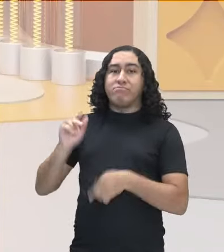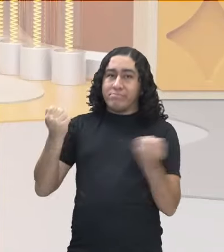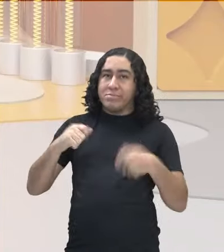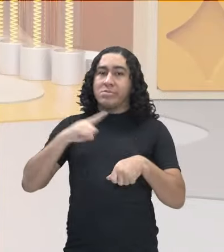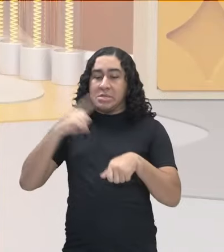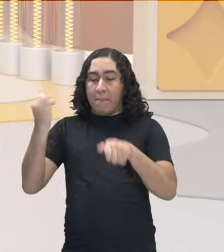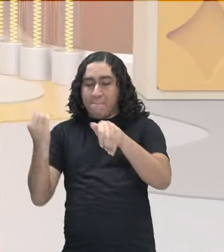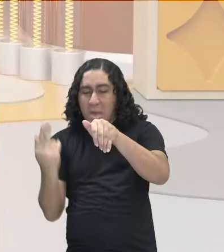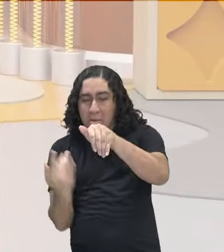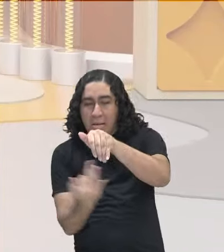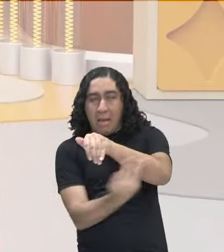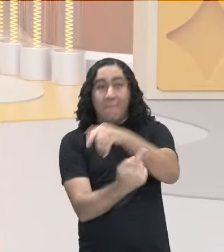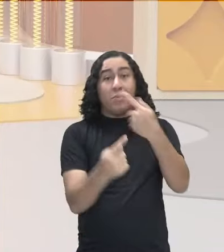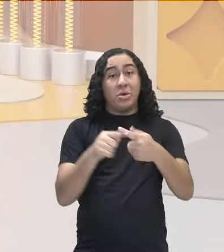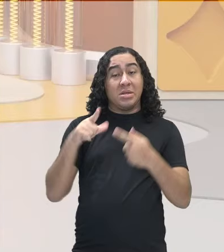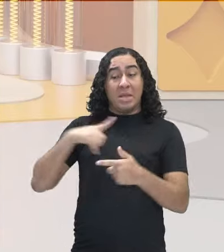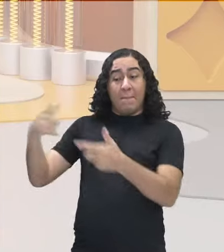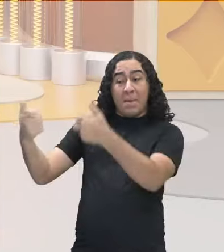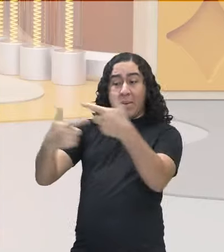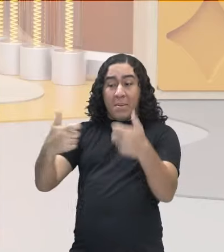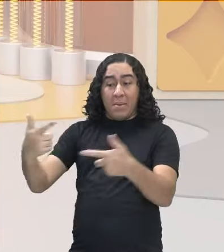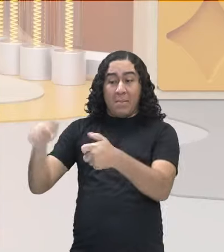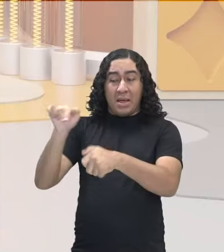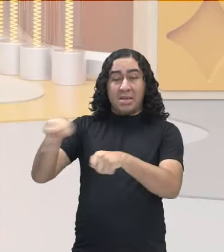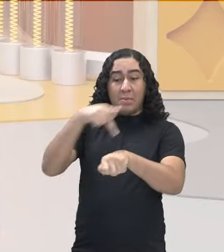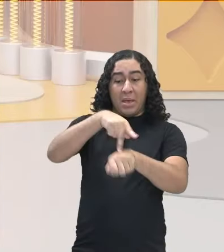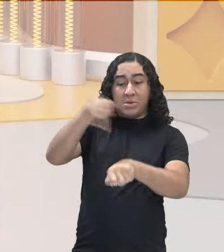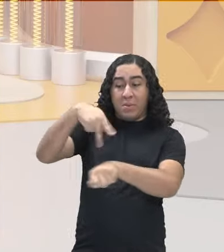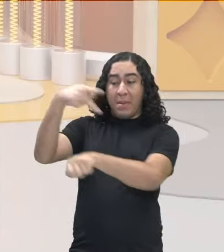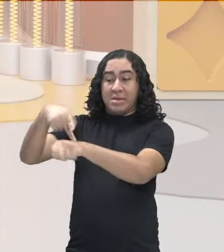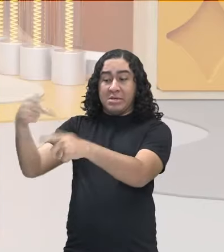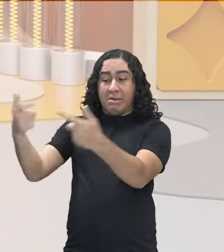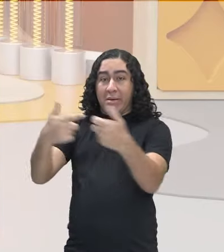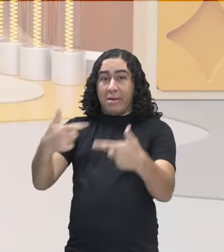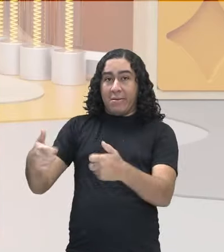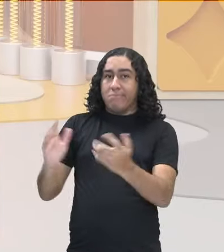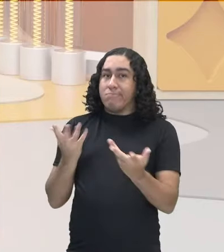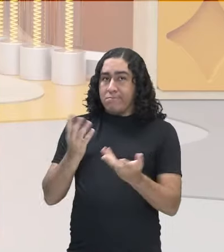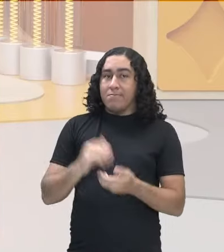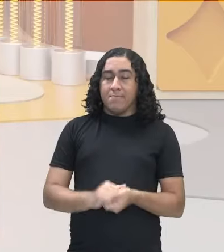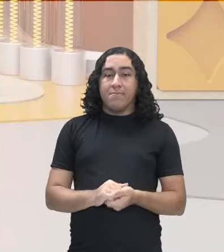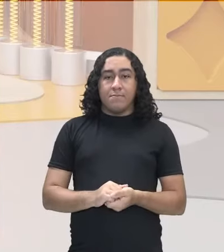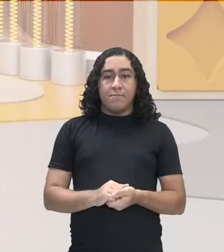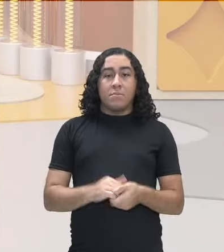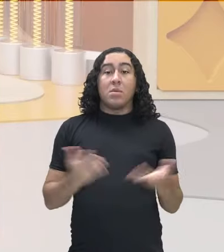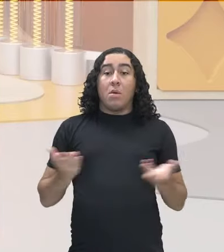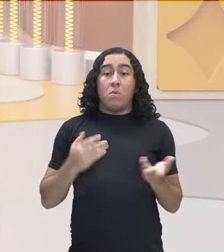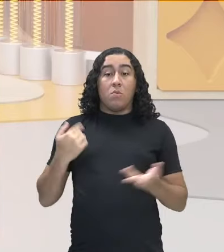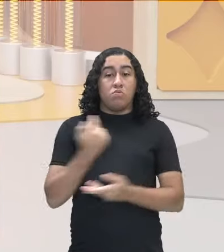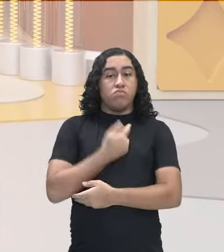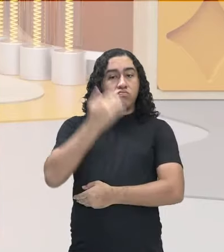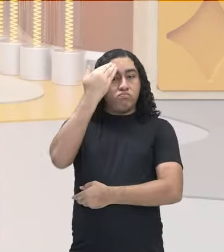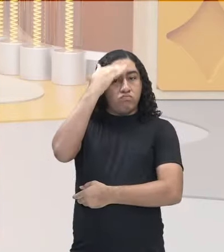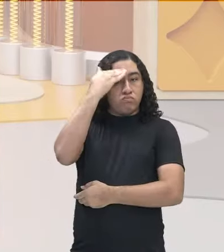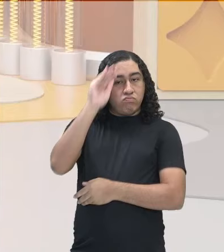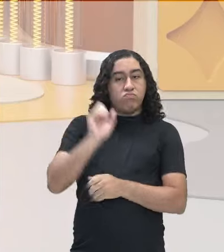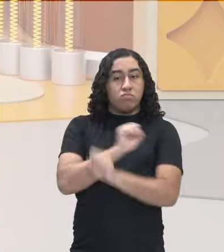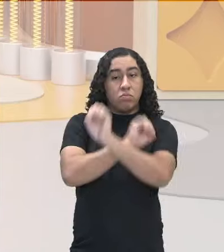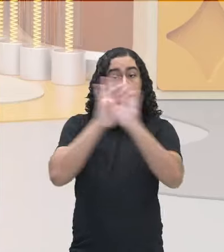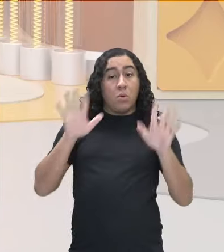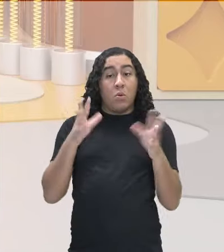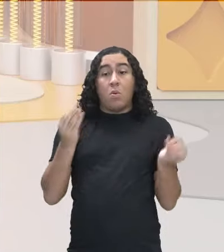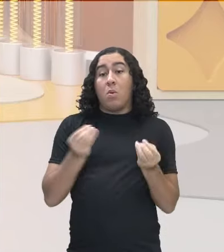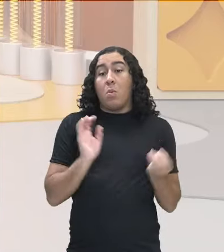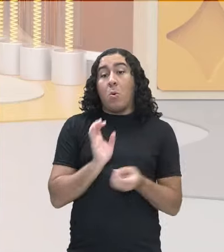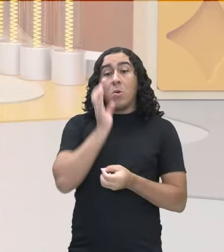guerra que assola aquela nação Tá bom então nesse momento agora nós iremos compreender como foram Como